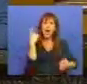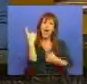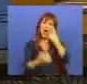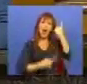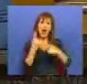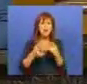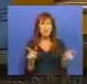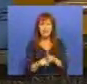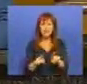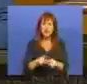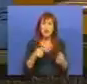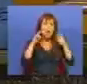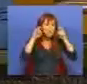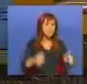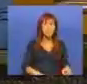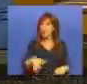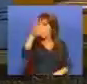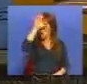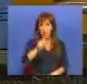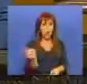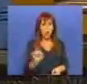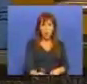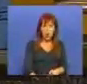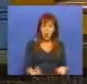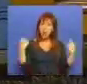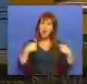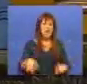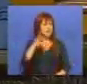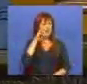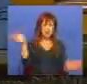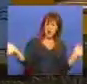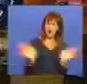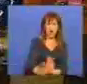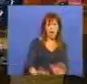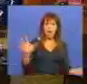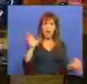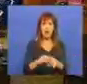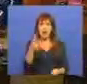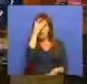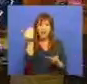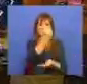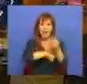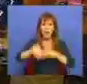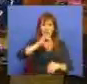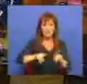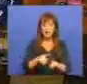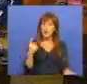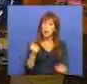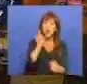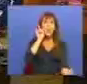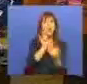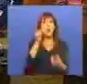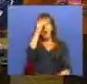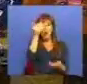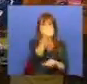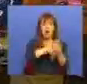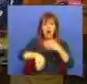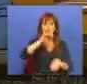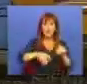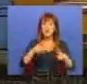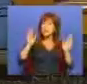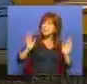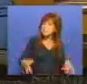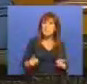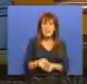delas não são controladas pelo Governo, não tem desculpa em relação a um referendo. Uma consulta popular que tem